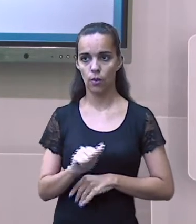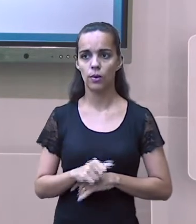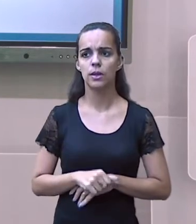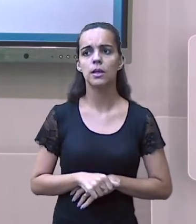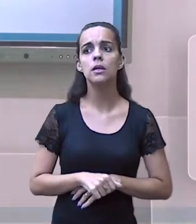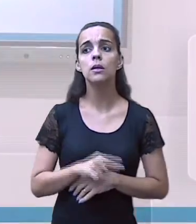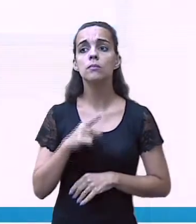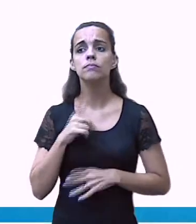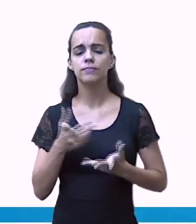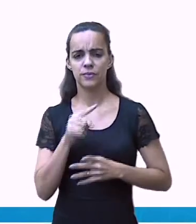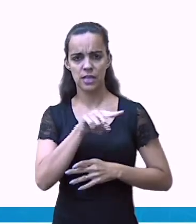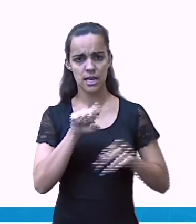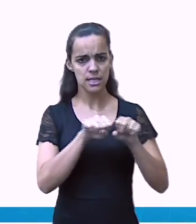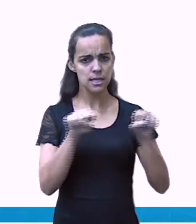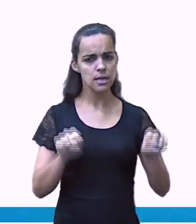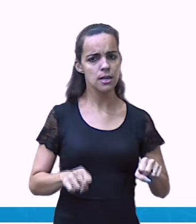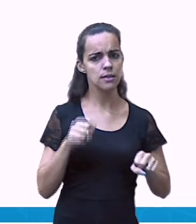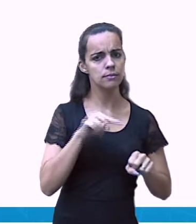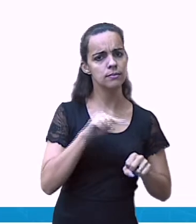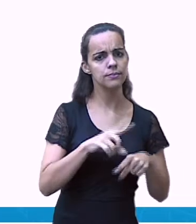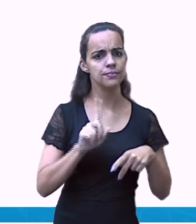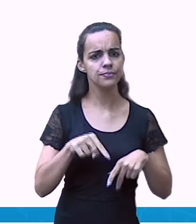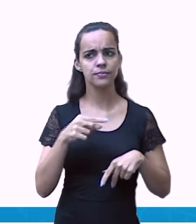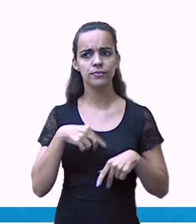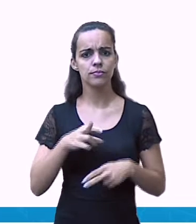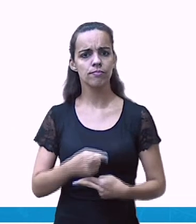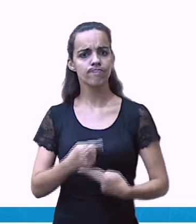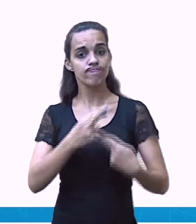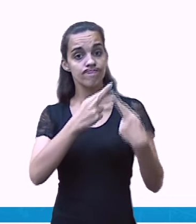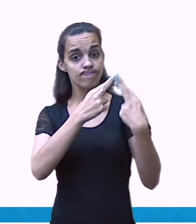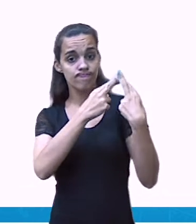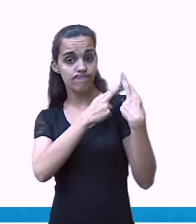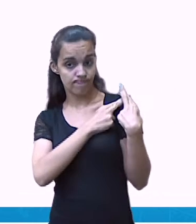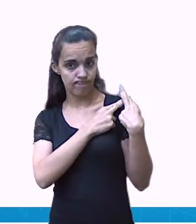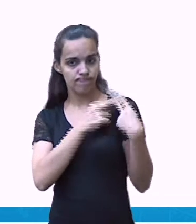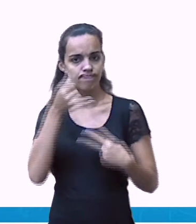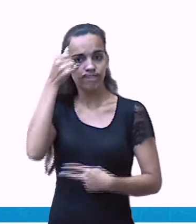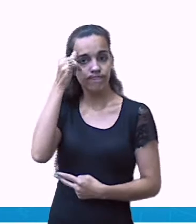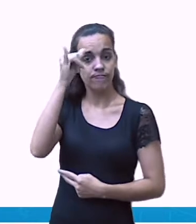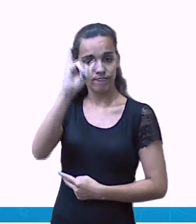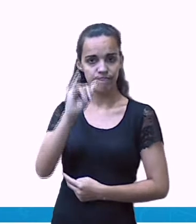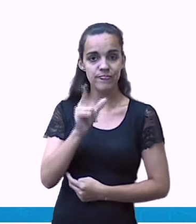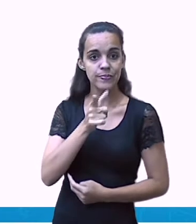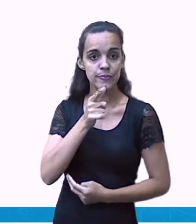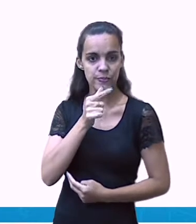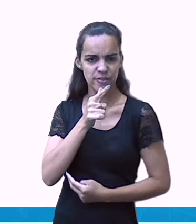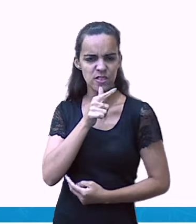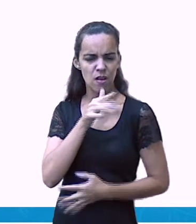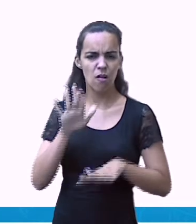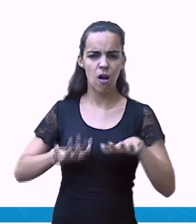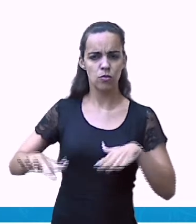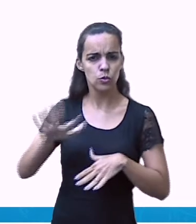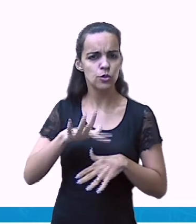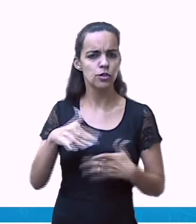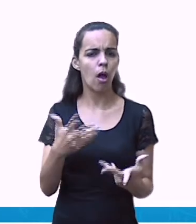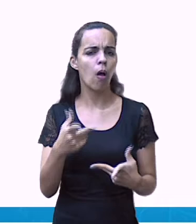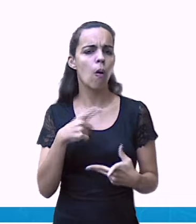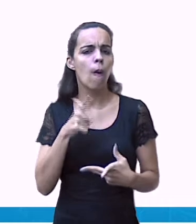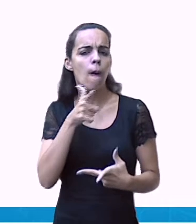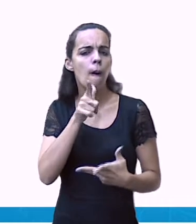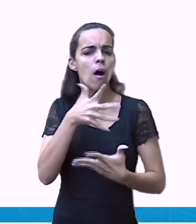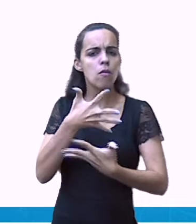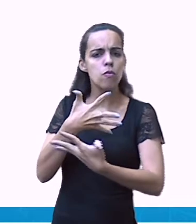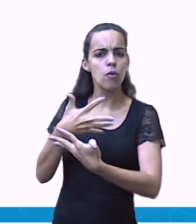Um sistema de impermeabilização, ele é responsável por evitar que algum líquido, né, em geral, em